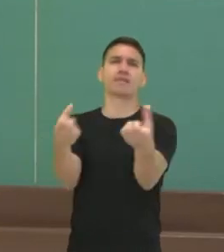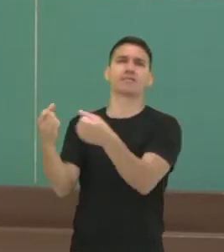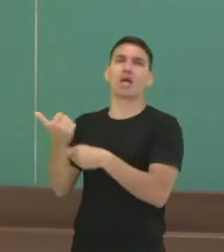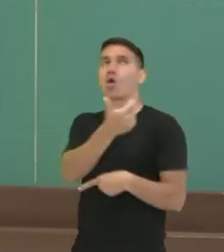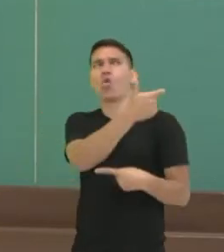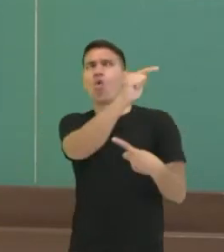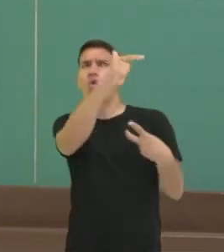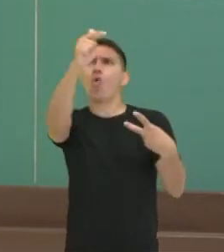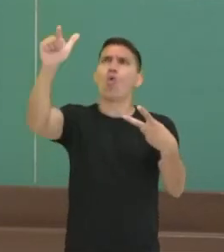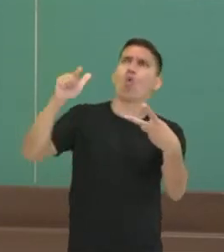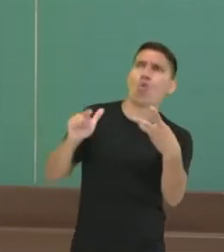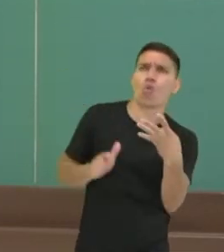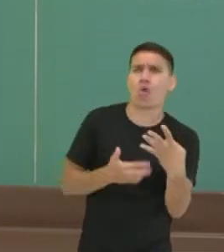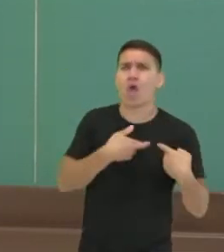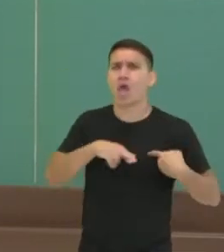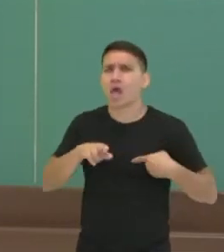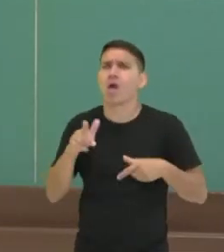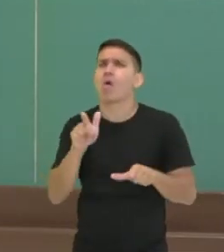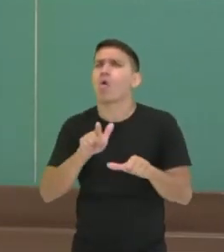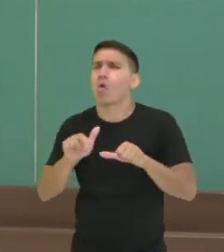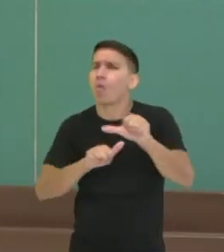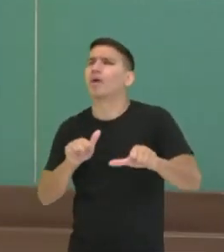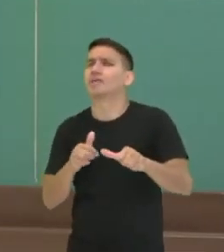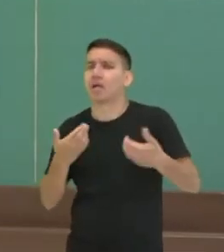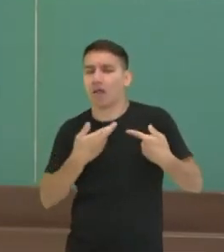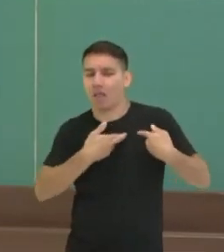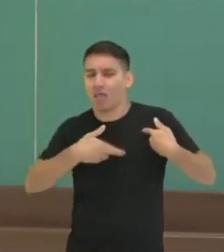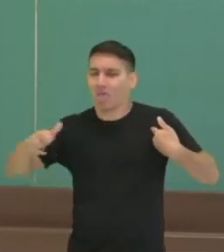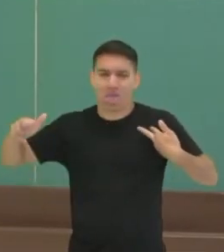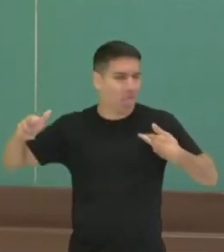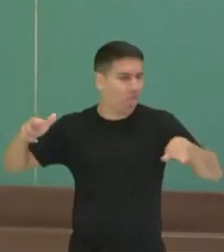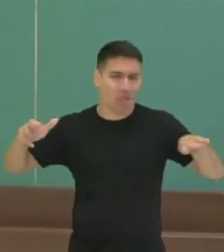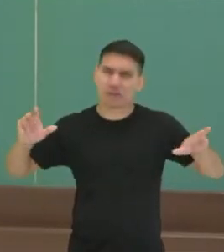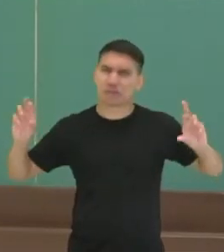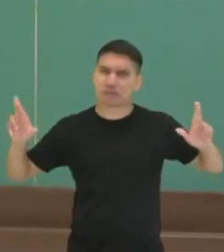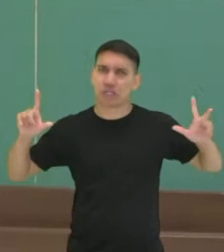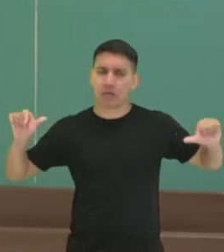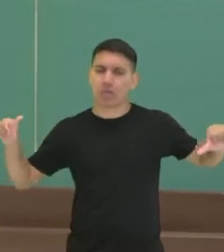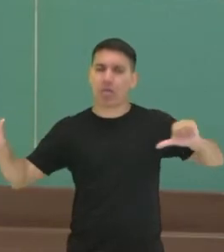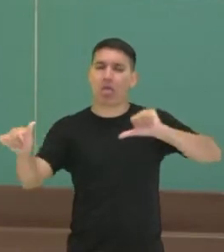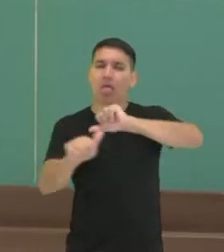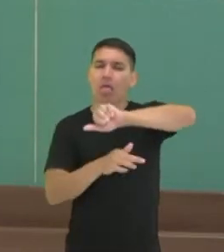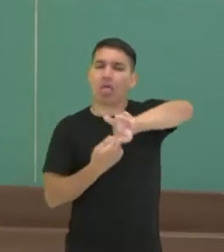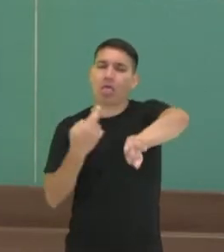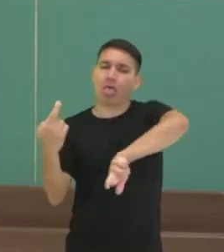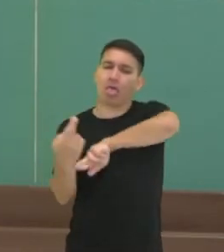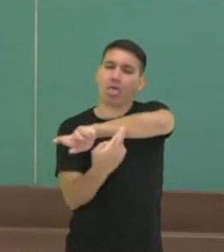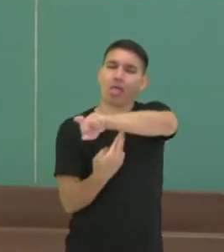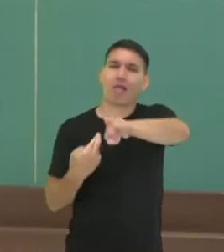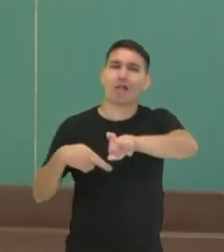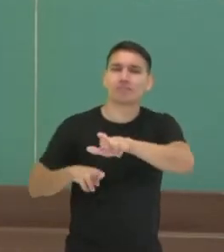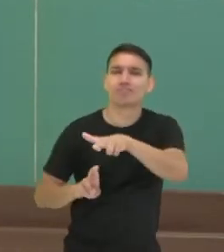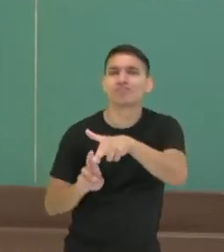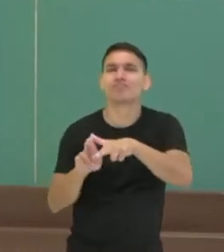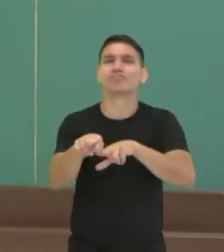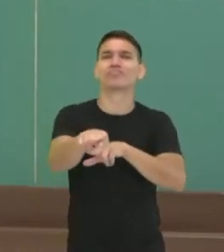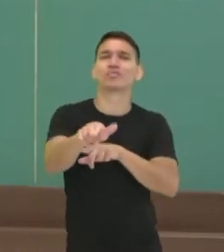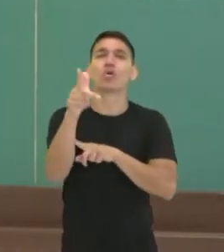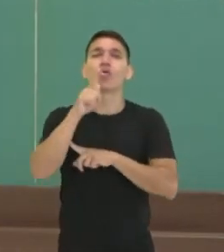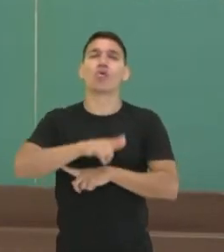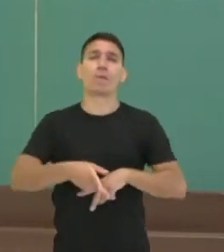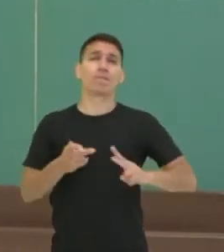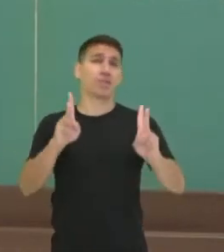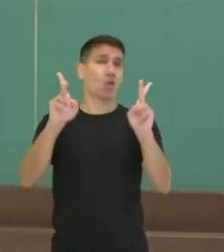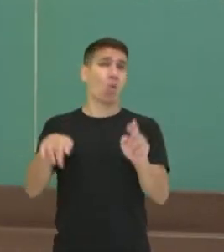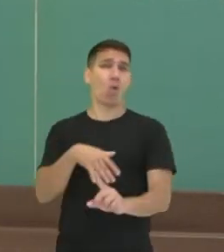religiões acabam passando por um processo de sincretismo e acabam se tornando exatamente cristãos, como o Carlos Magno. Lembrando